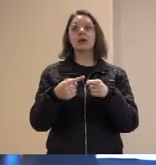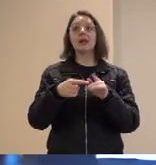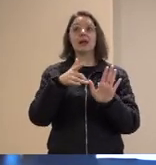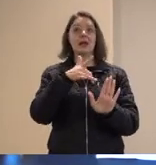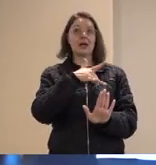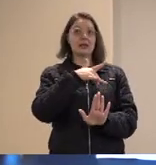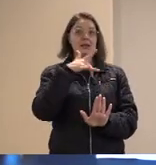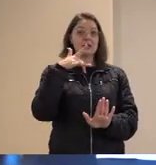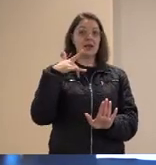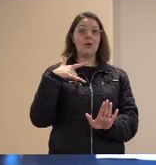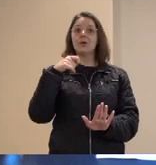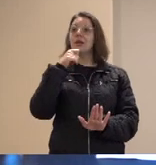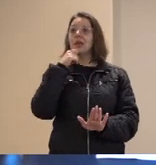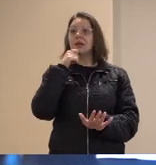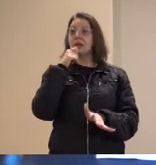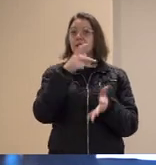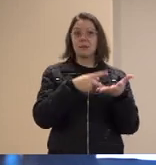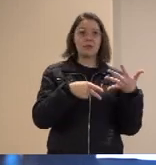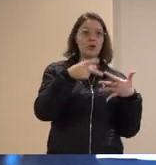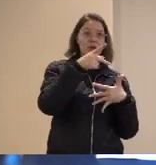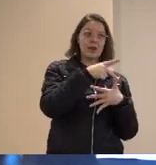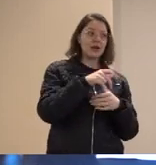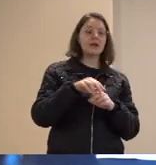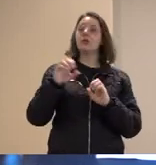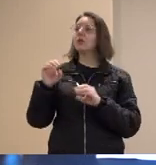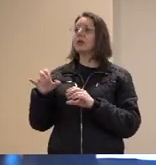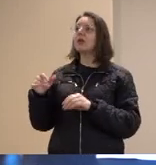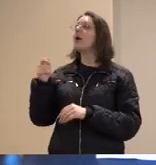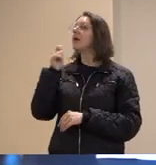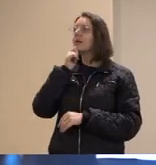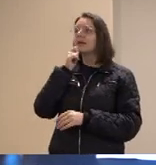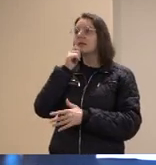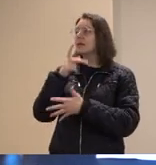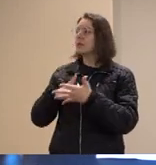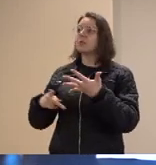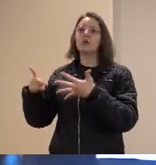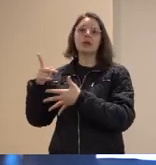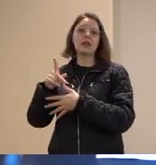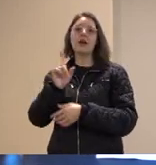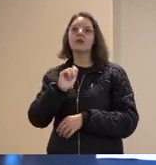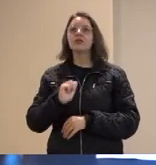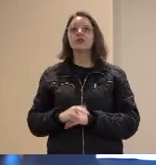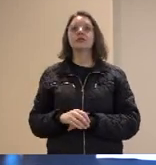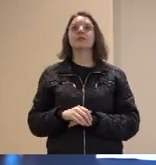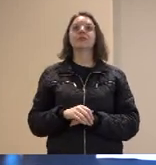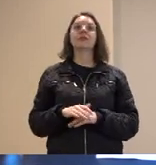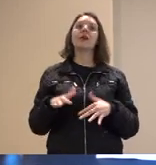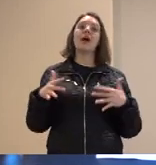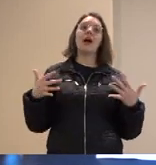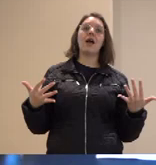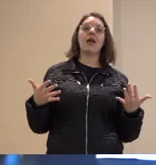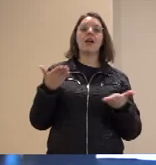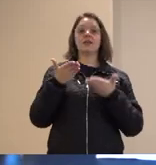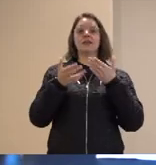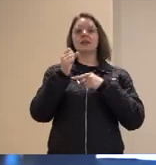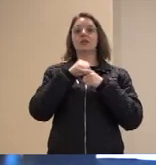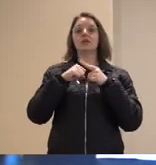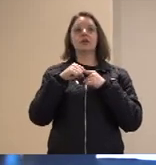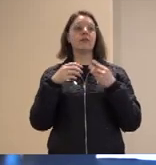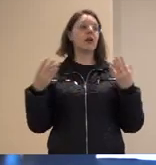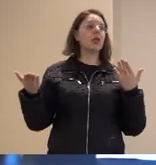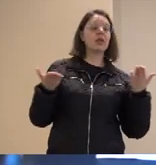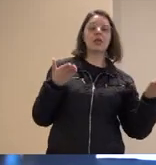dá a prioridade que deveria dar, a educação não dá a prioridade que deveria dar, e aí fica a assistência social, como